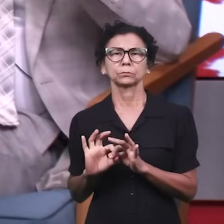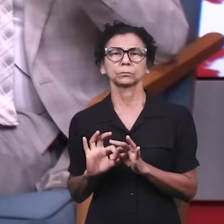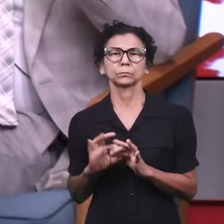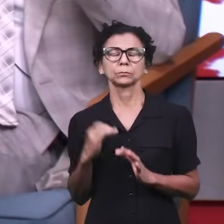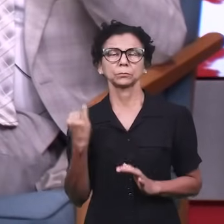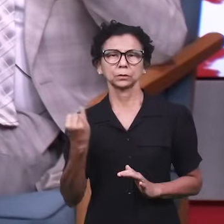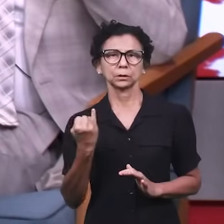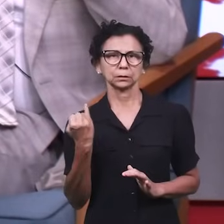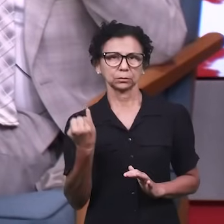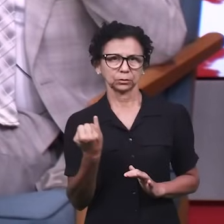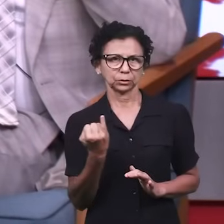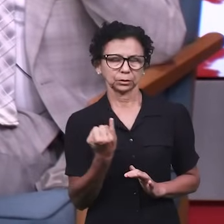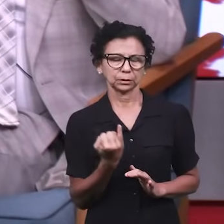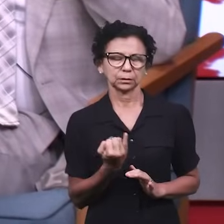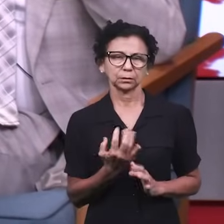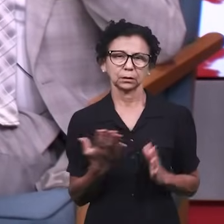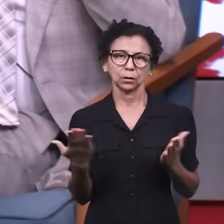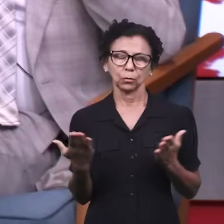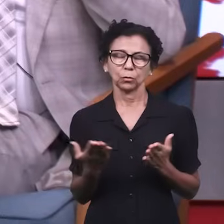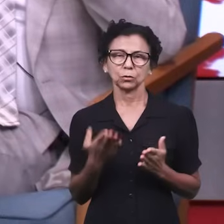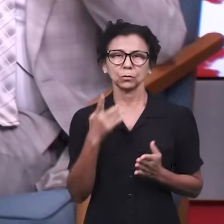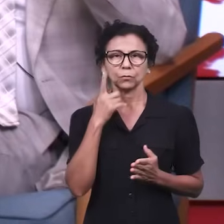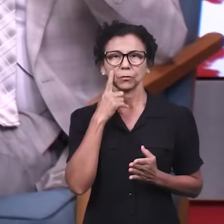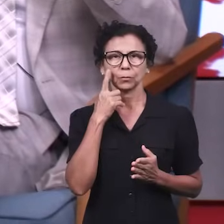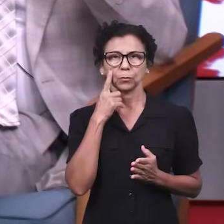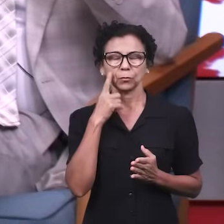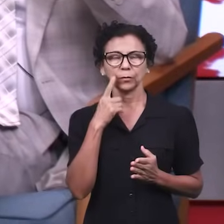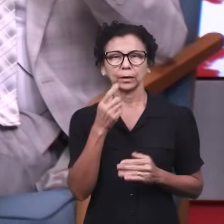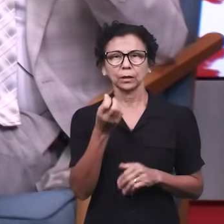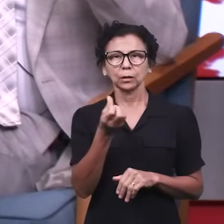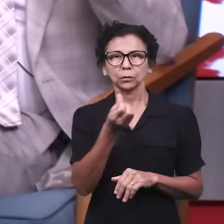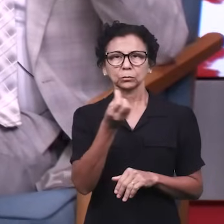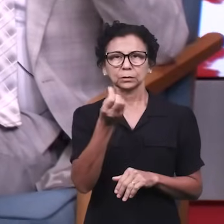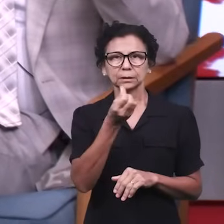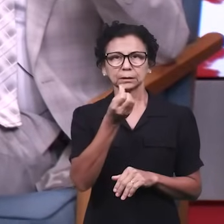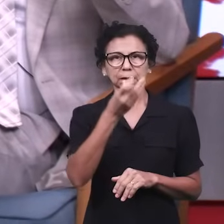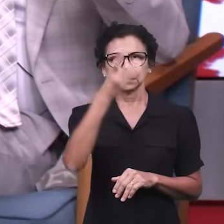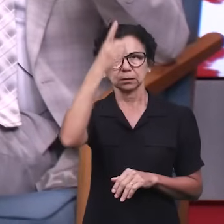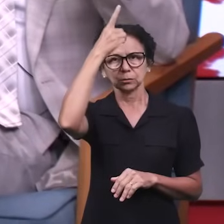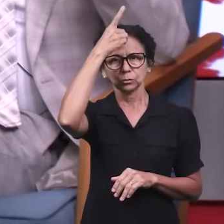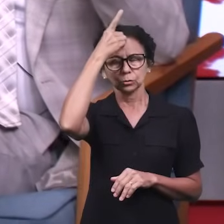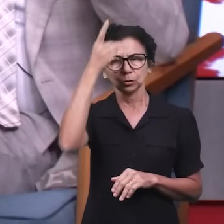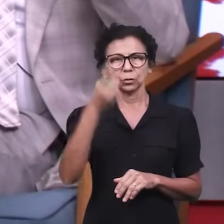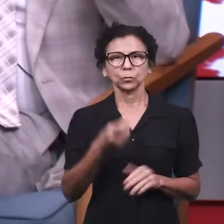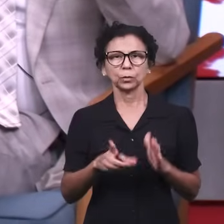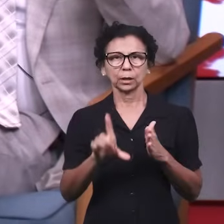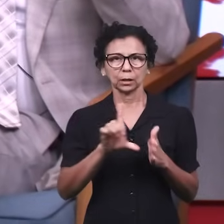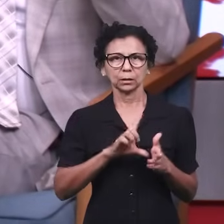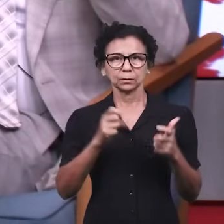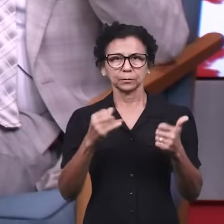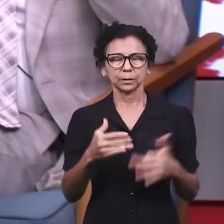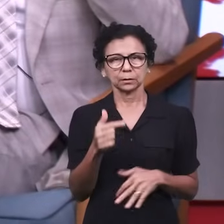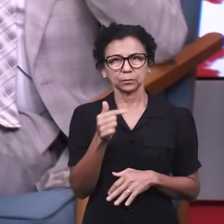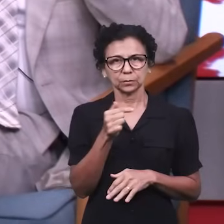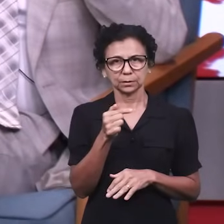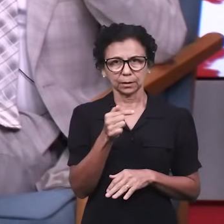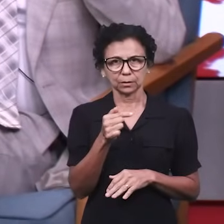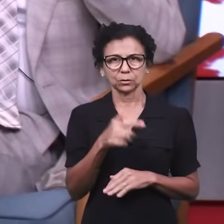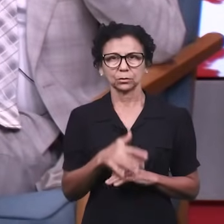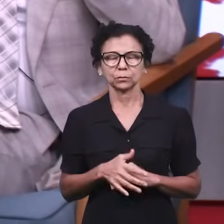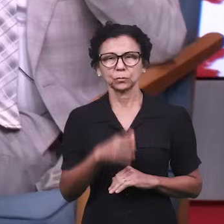Nós hoje vamos falar sobre a profecia, que é o sexto dom, né? O sétimo nós já